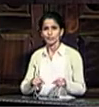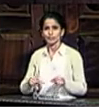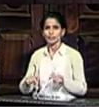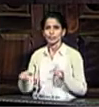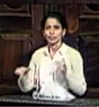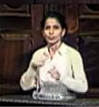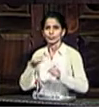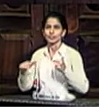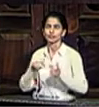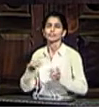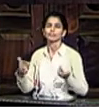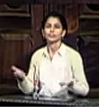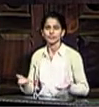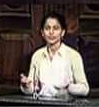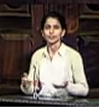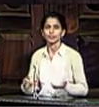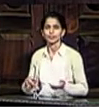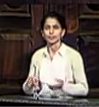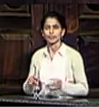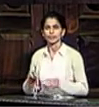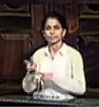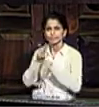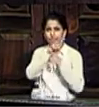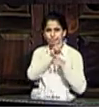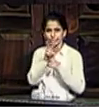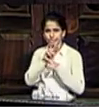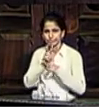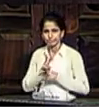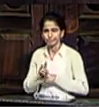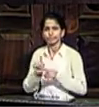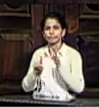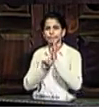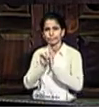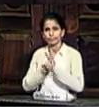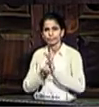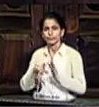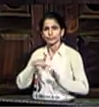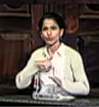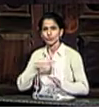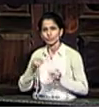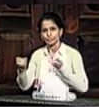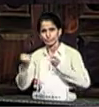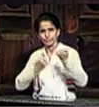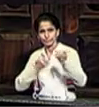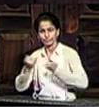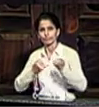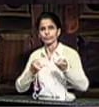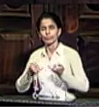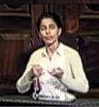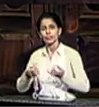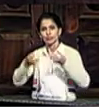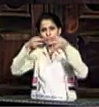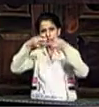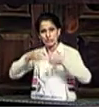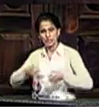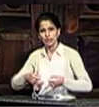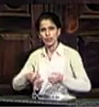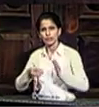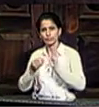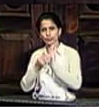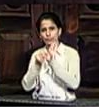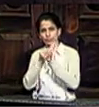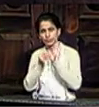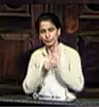seu mistério de fiscalização, tiverem as informações que lhes são devidas. E quando